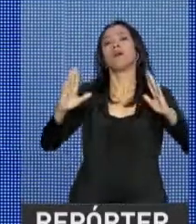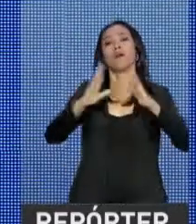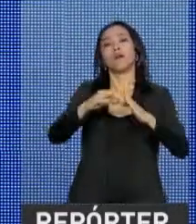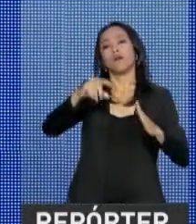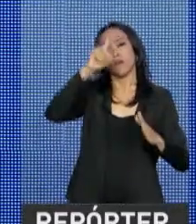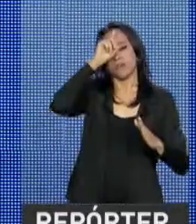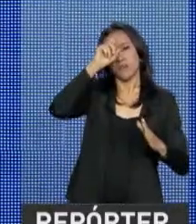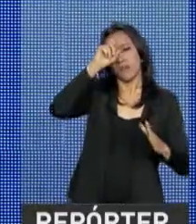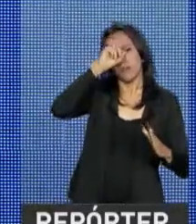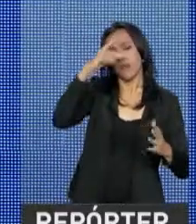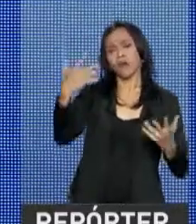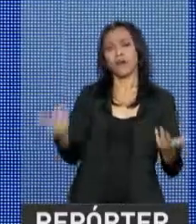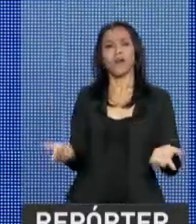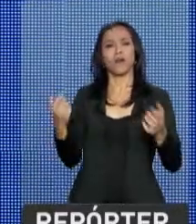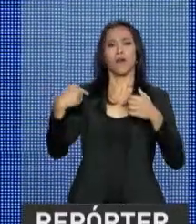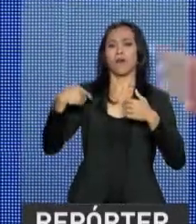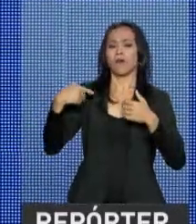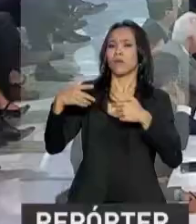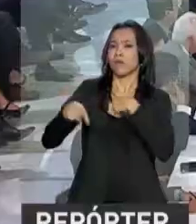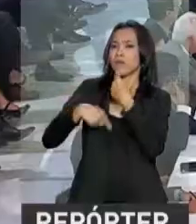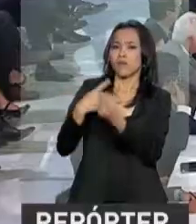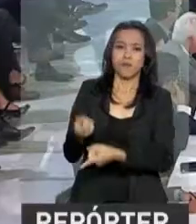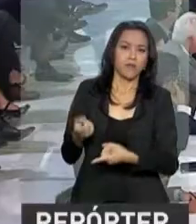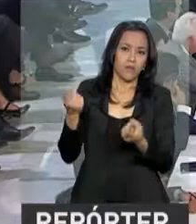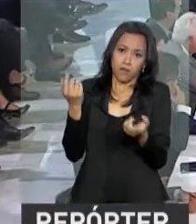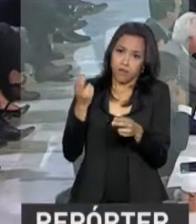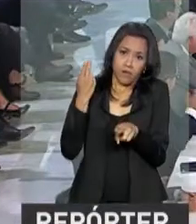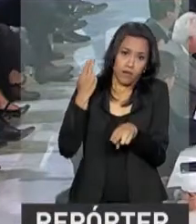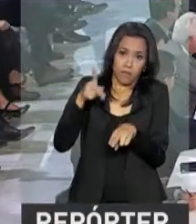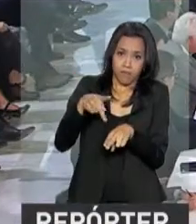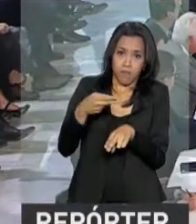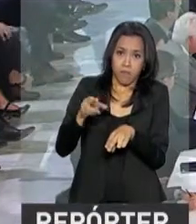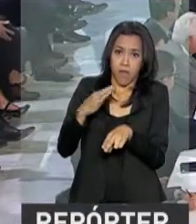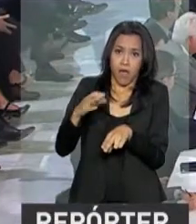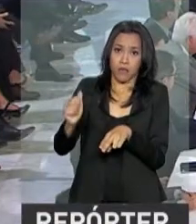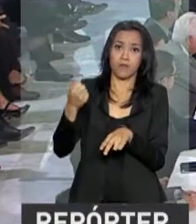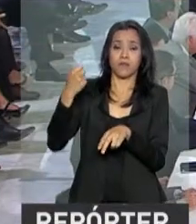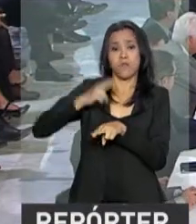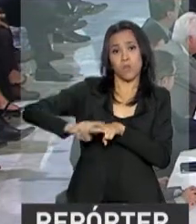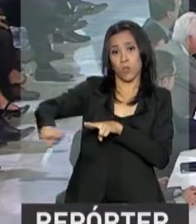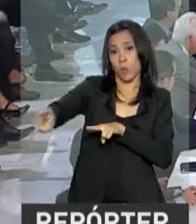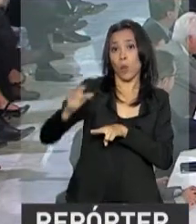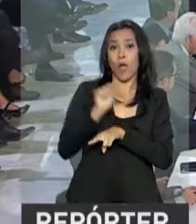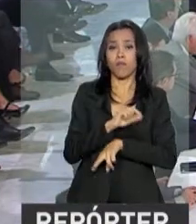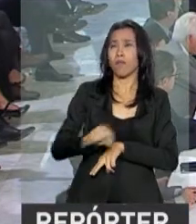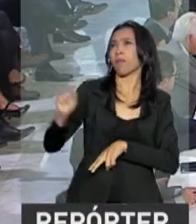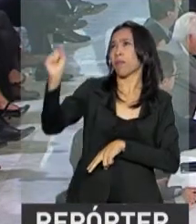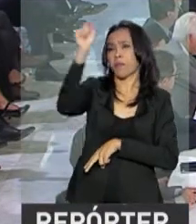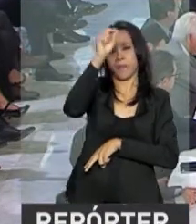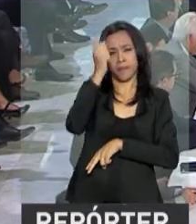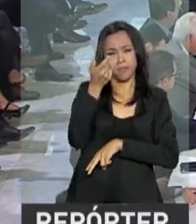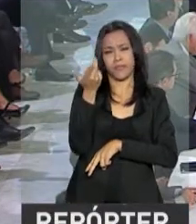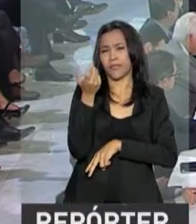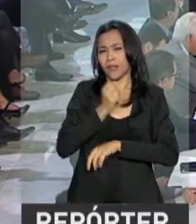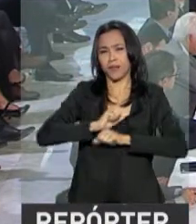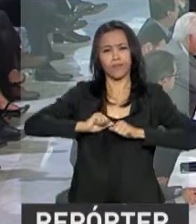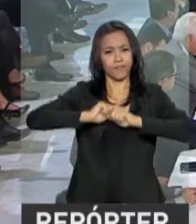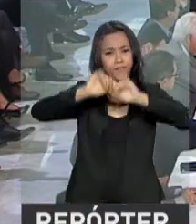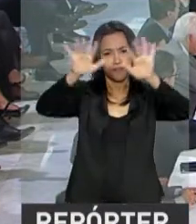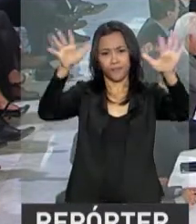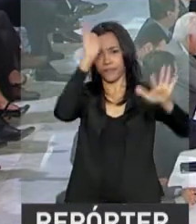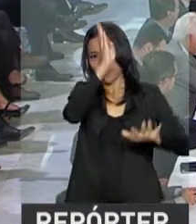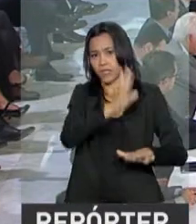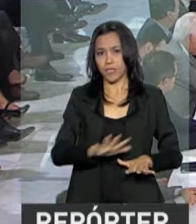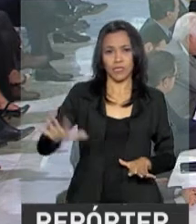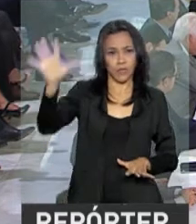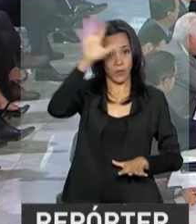a um pronto socorro de uma praça o metrô são obras que estão espalhadas por todo o território nacional e